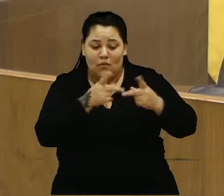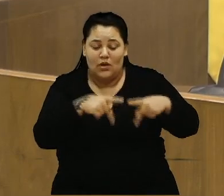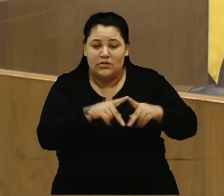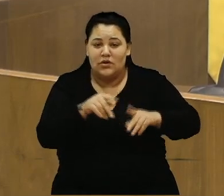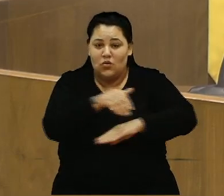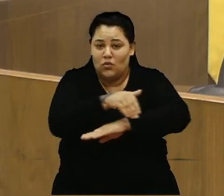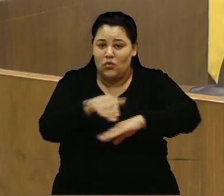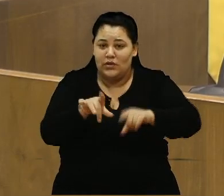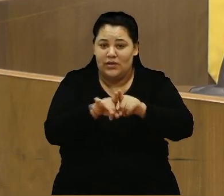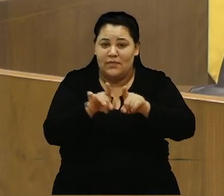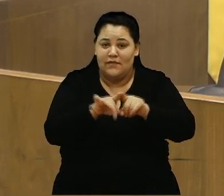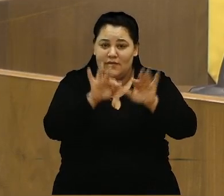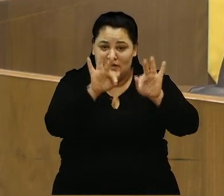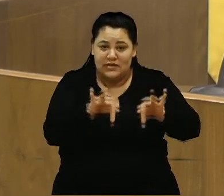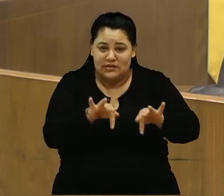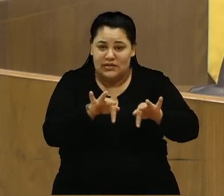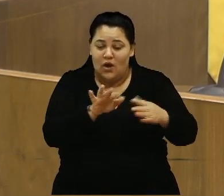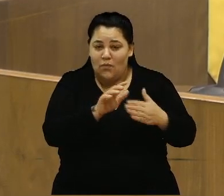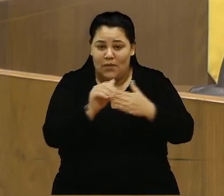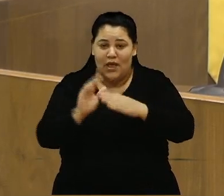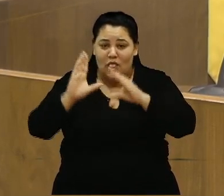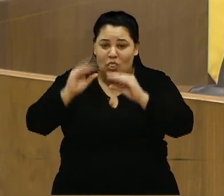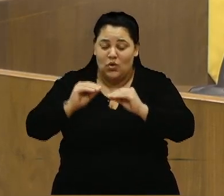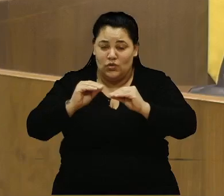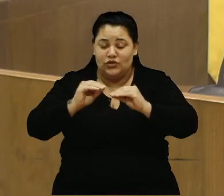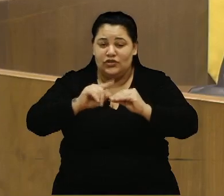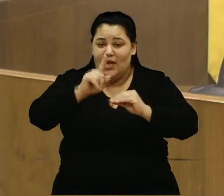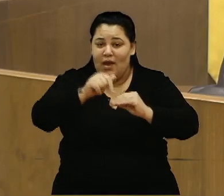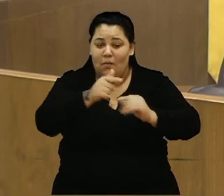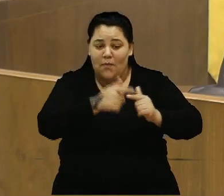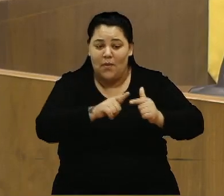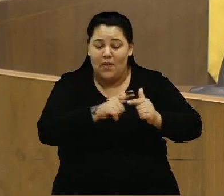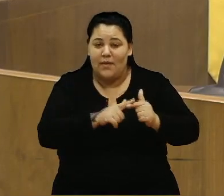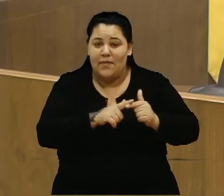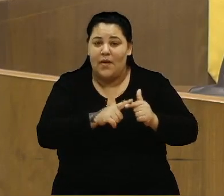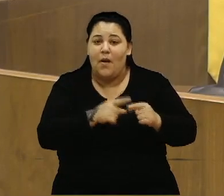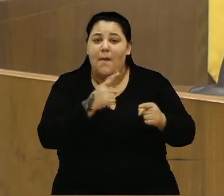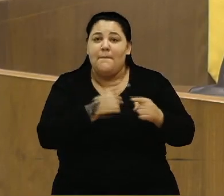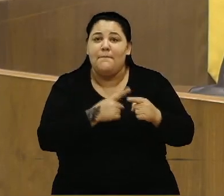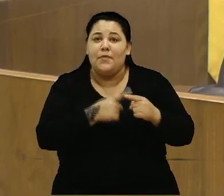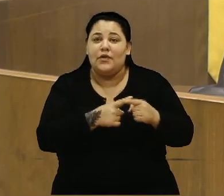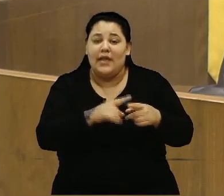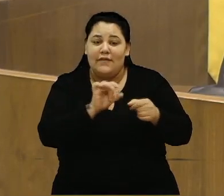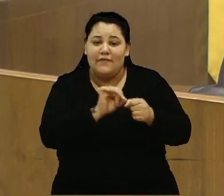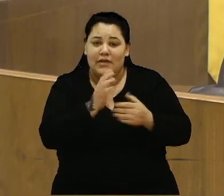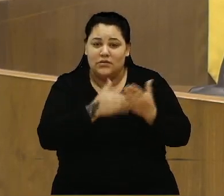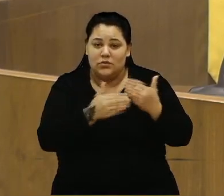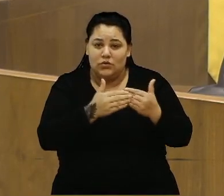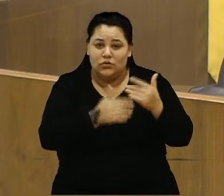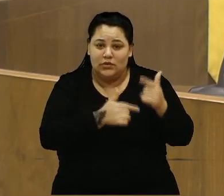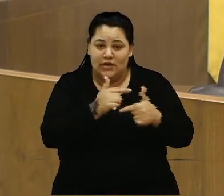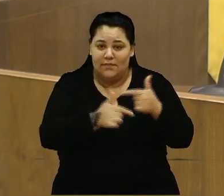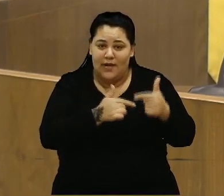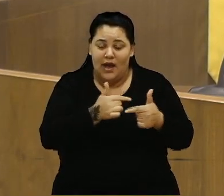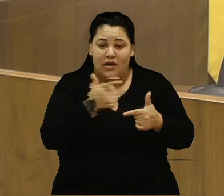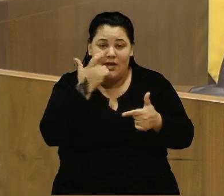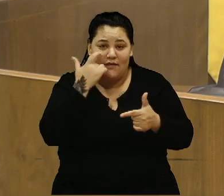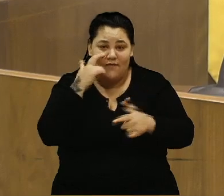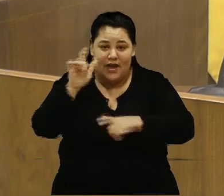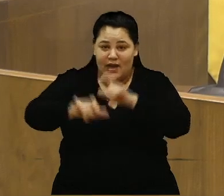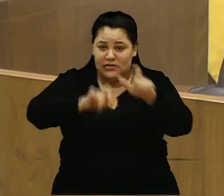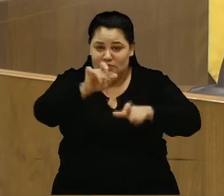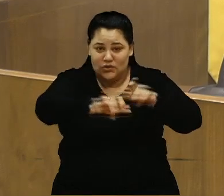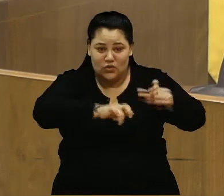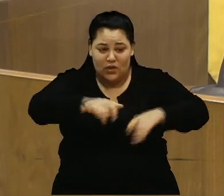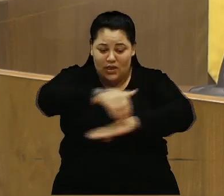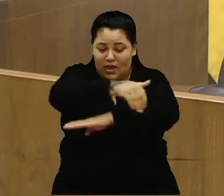acabar com a abordagem noturna é um descompasso, já que é a abordagem noturna que faz esse trabalho de verificar as pessoas que estão pelas